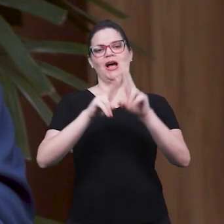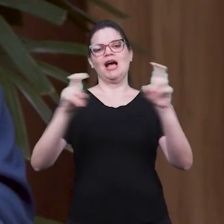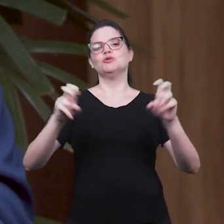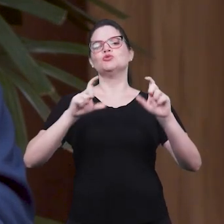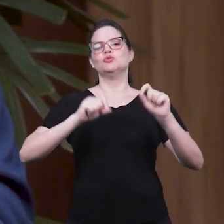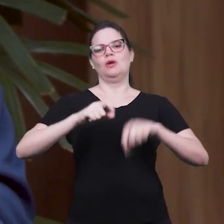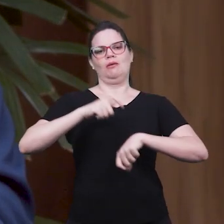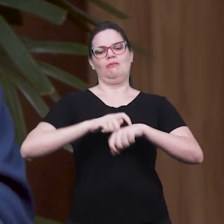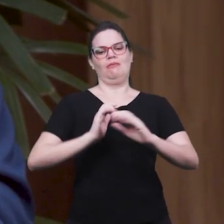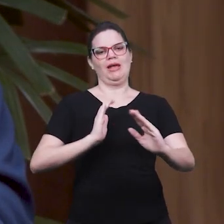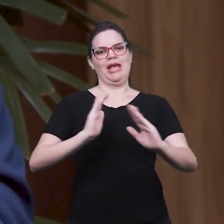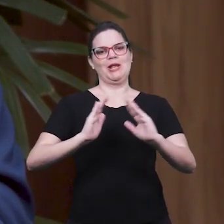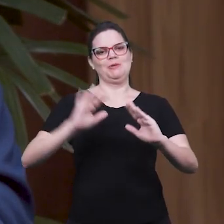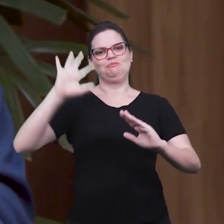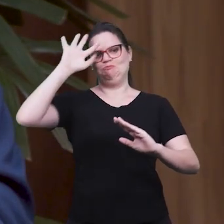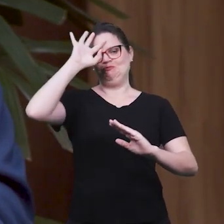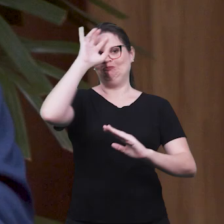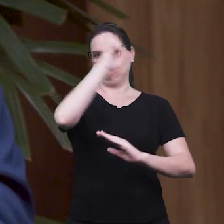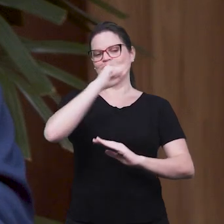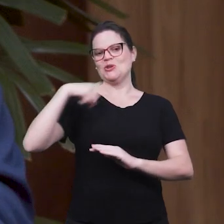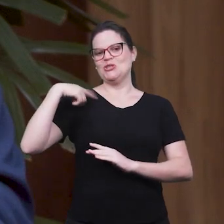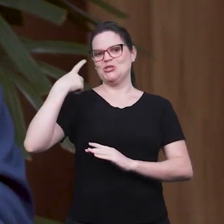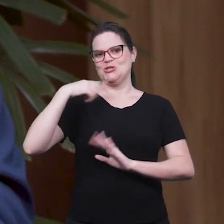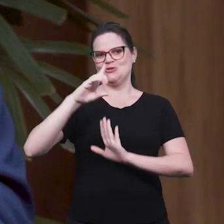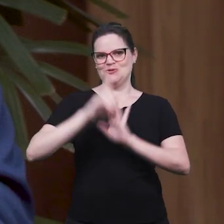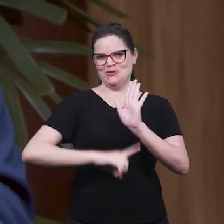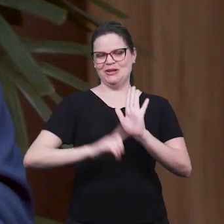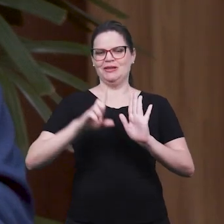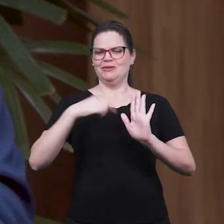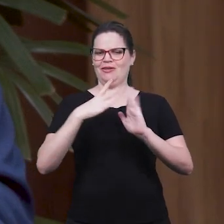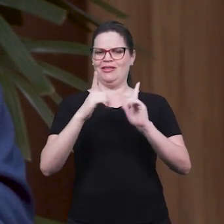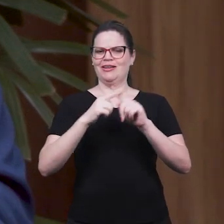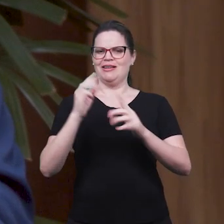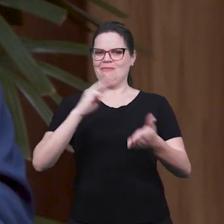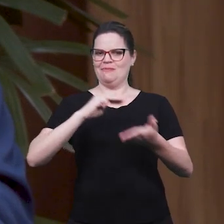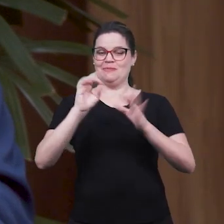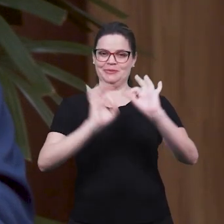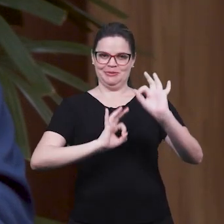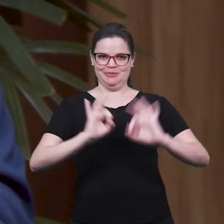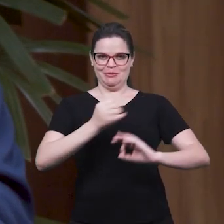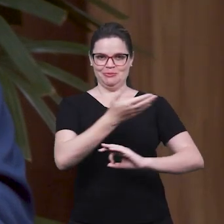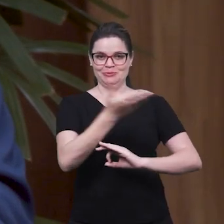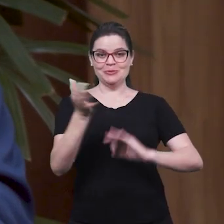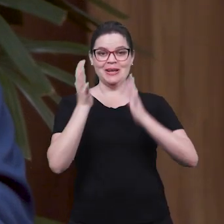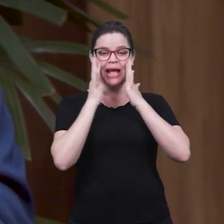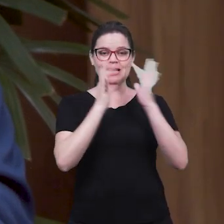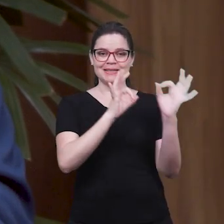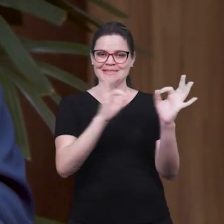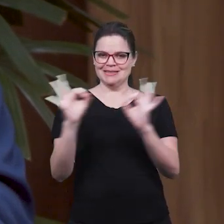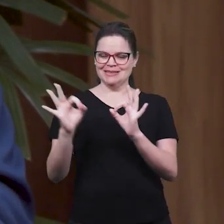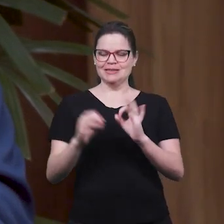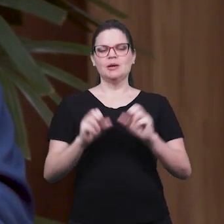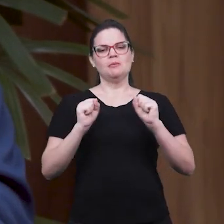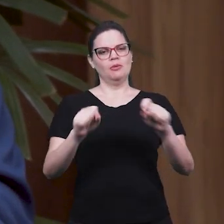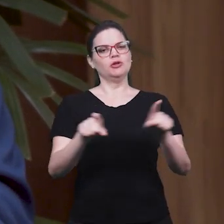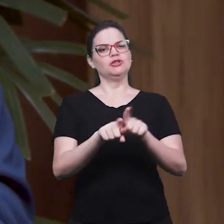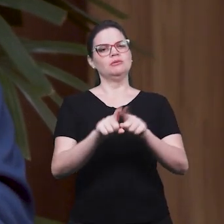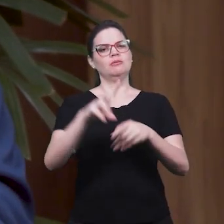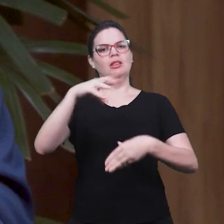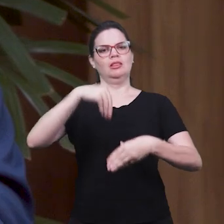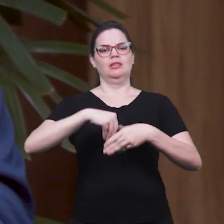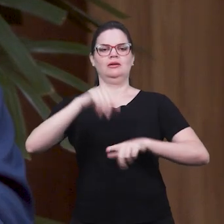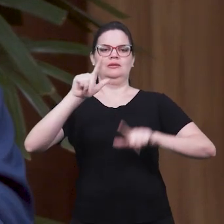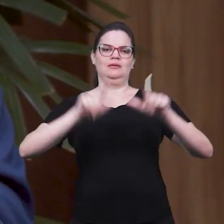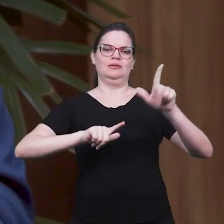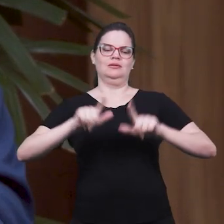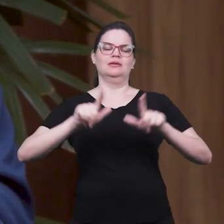Momento Direito, um programa produzido pela Igreja Cristã Maranata e que você pode assistir também pela